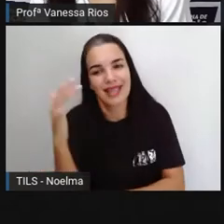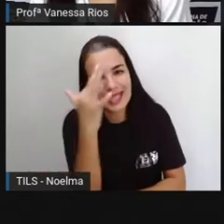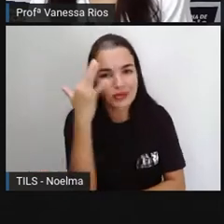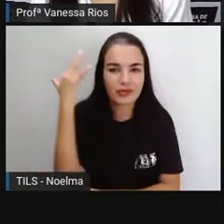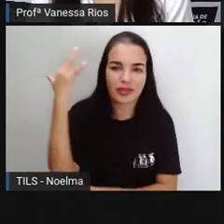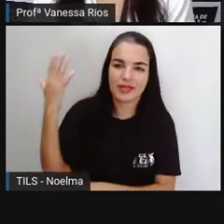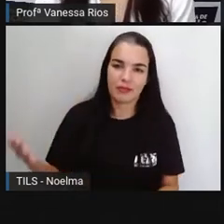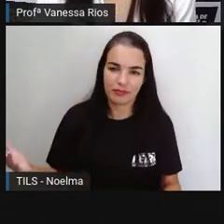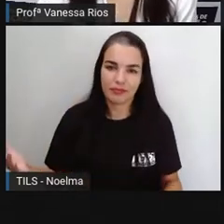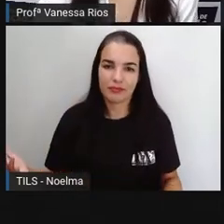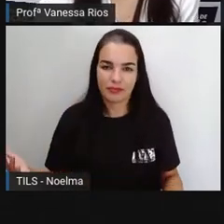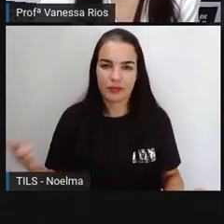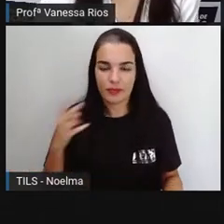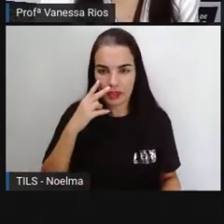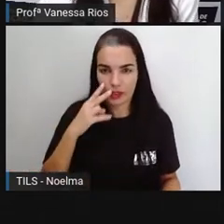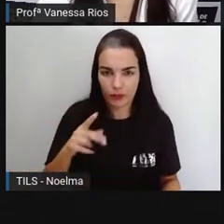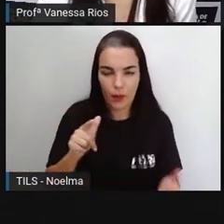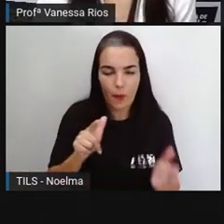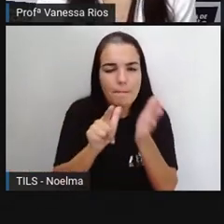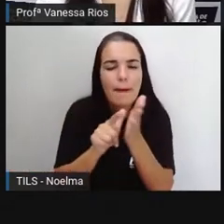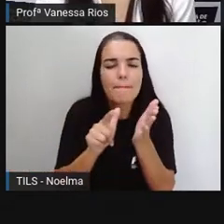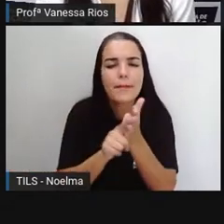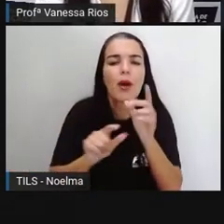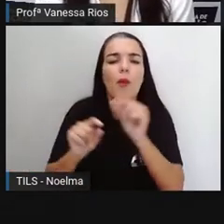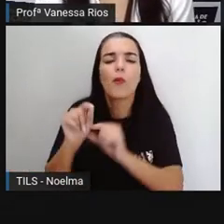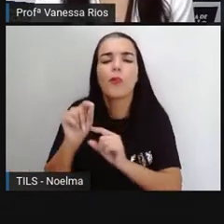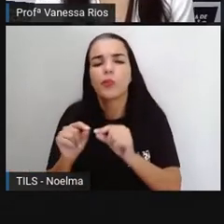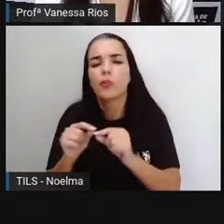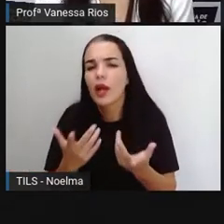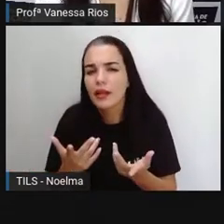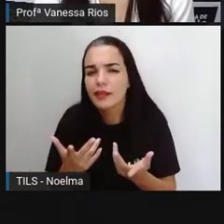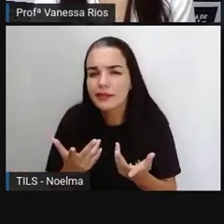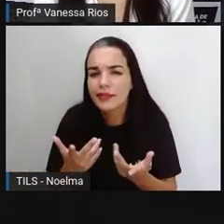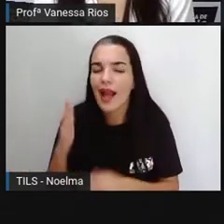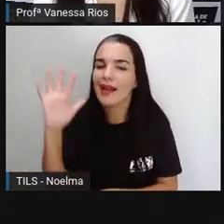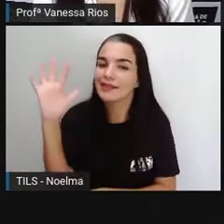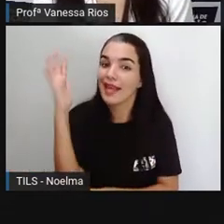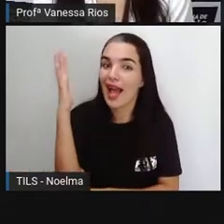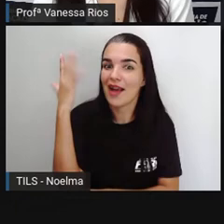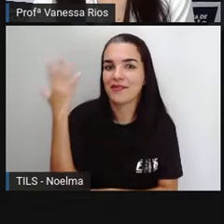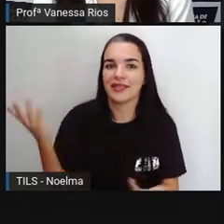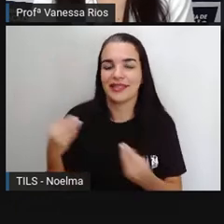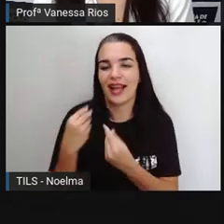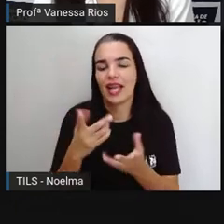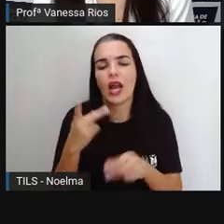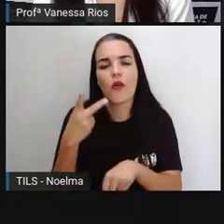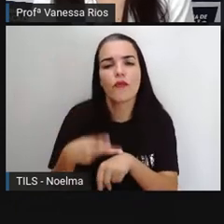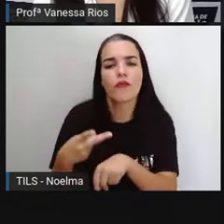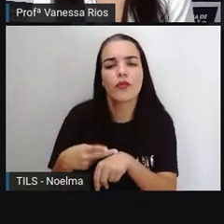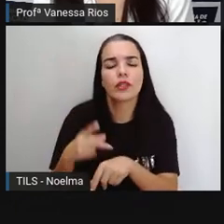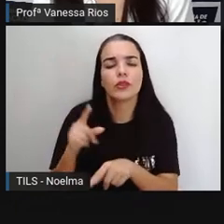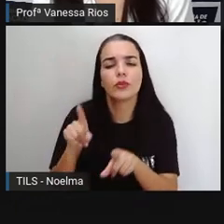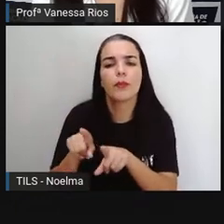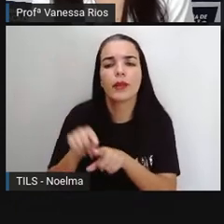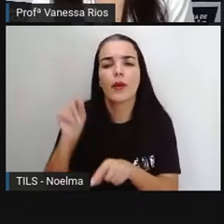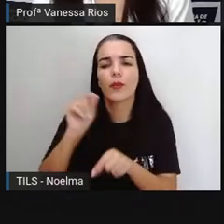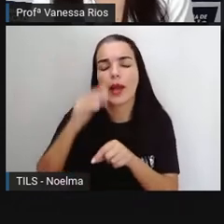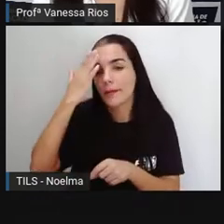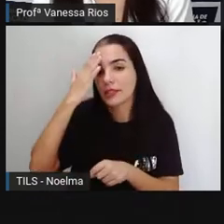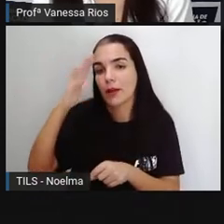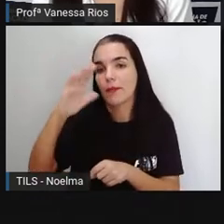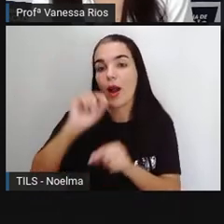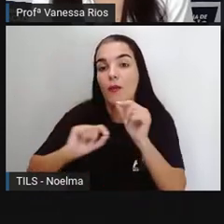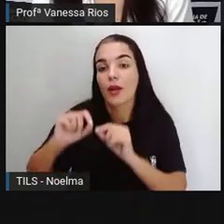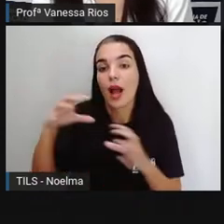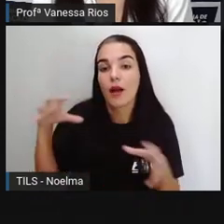material natural. Aí a gente vê o papel, né, que utiliza aí a celulose, e o vidro, que tem aí também como elemento principal